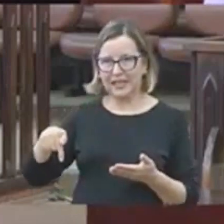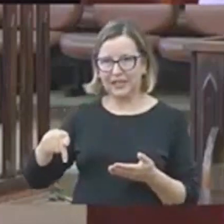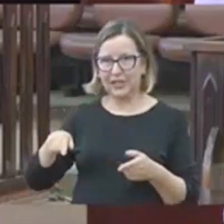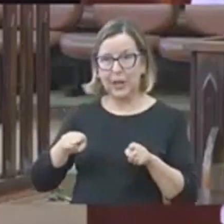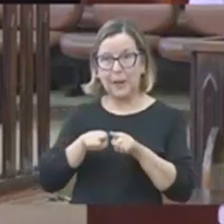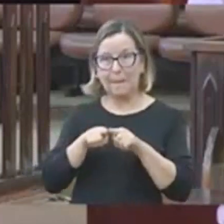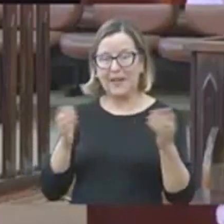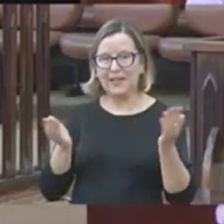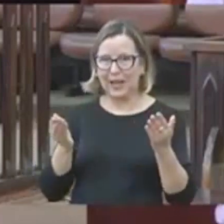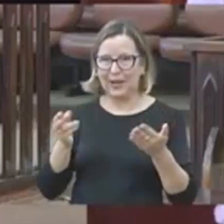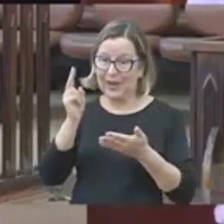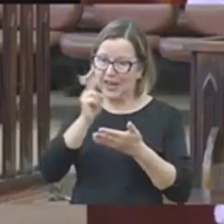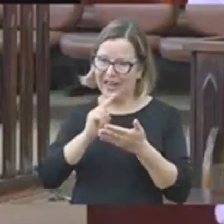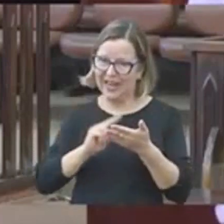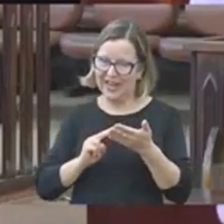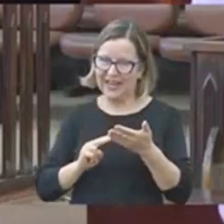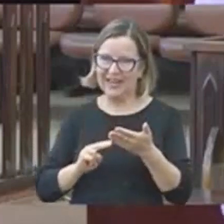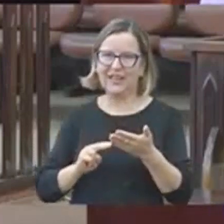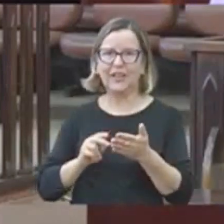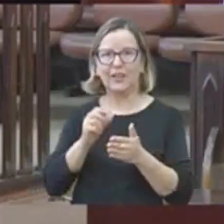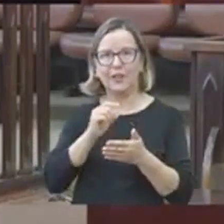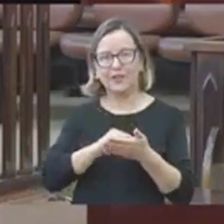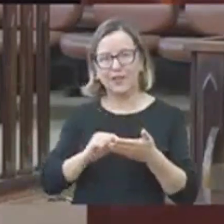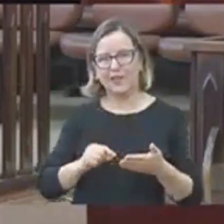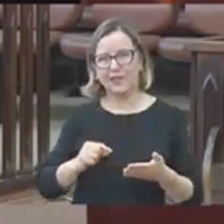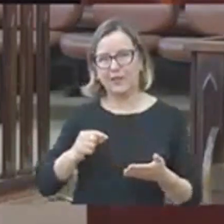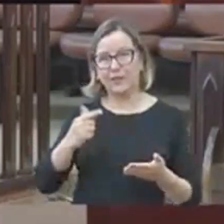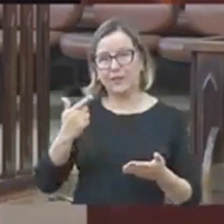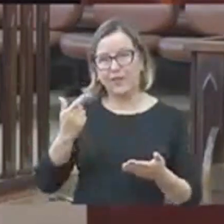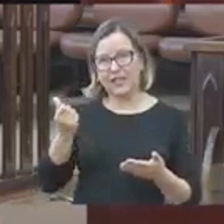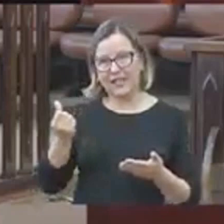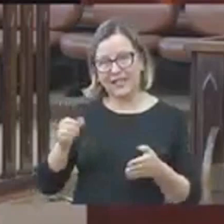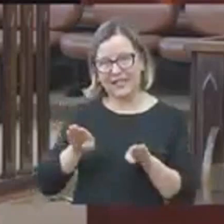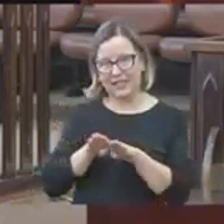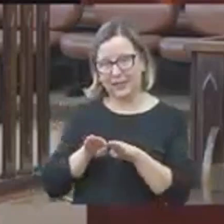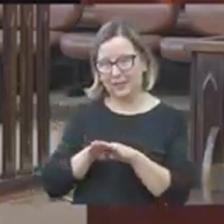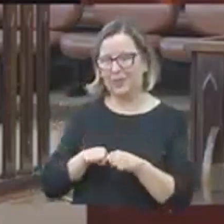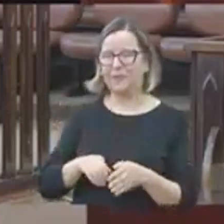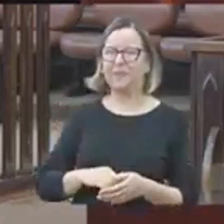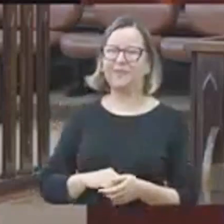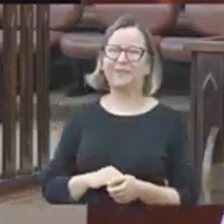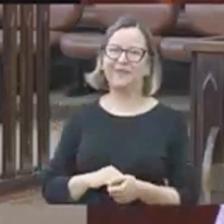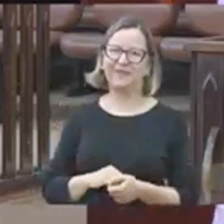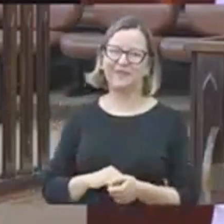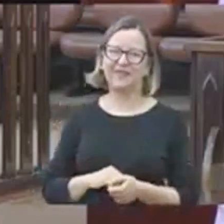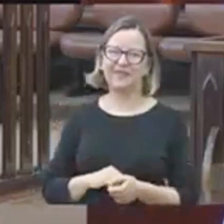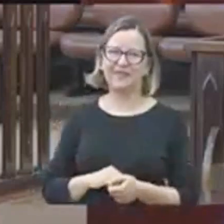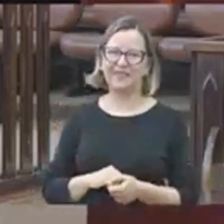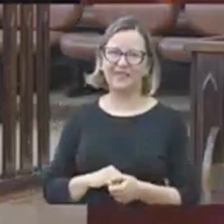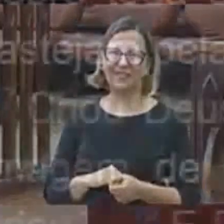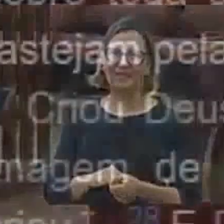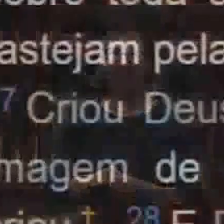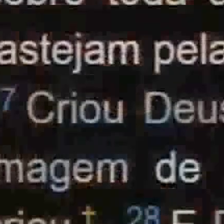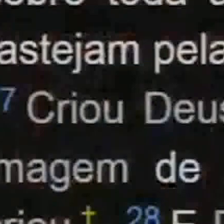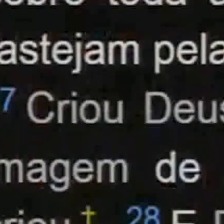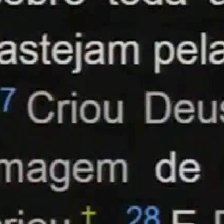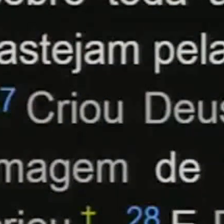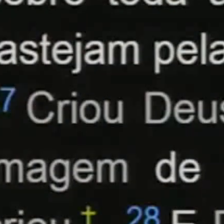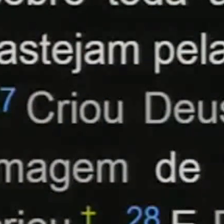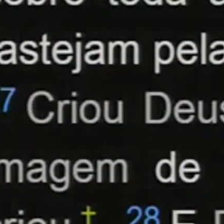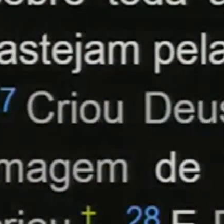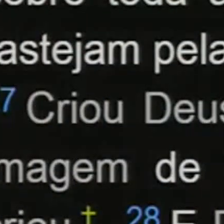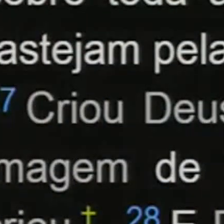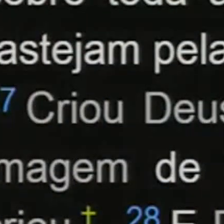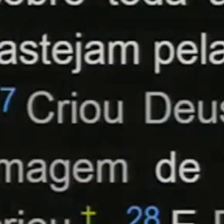e o seguinte com vocês. Versículo 26 do capítulo 1 de Gênesis. Também